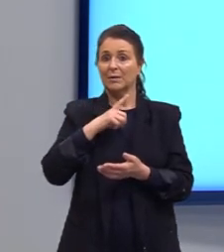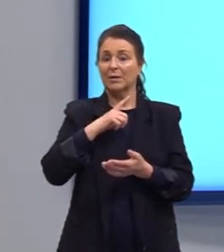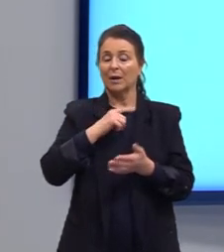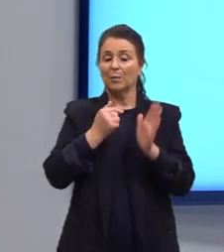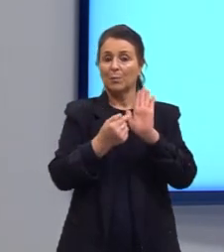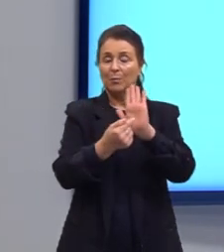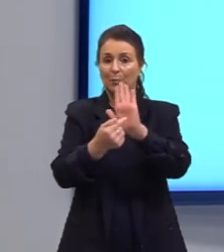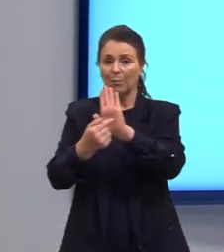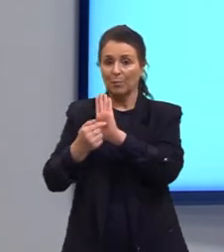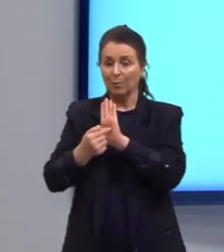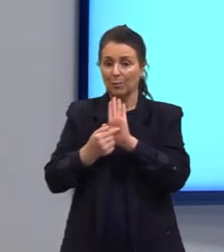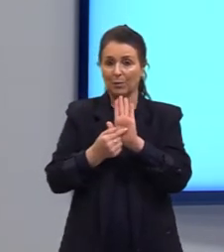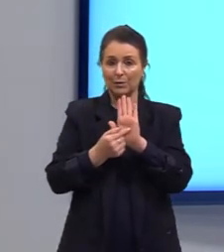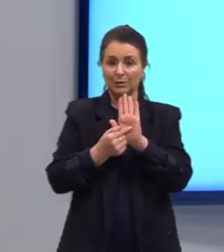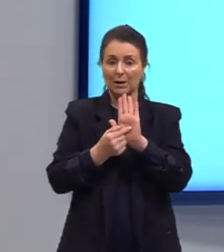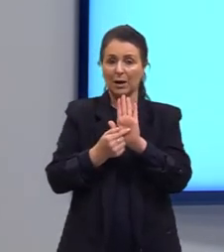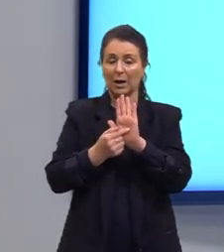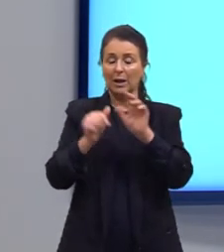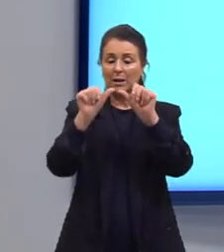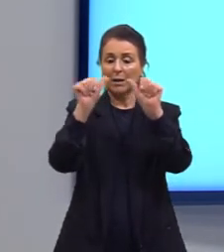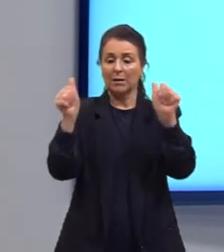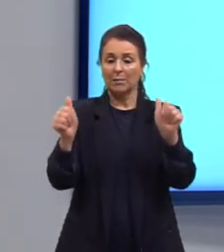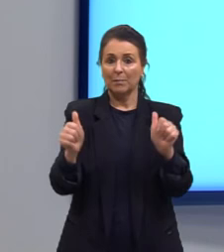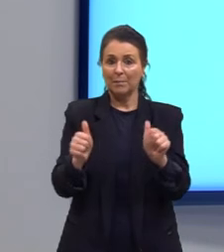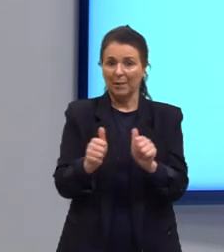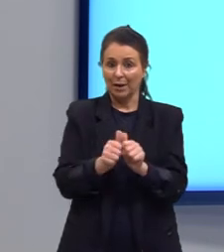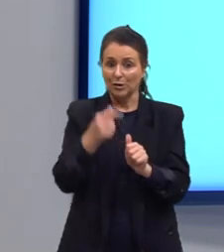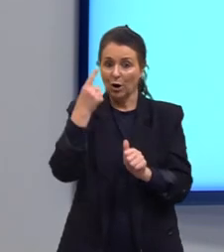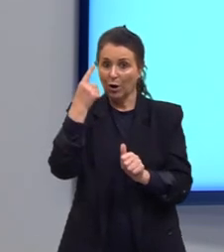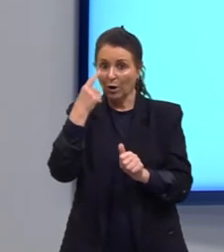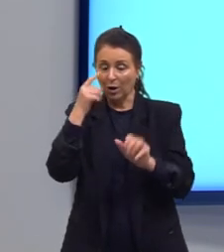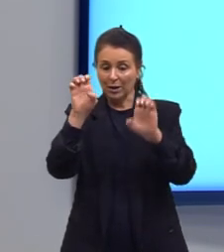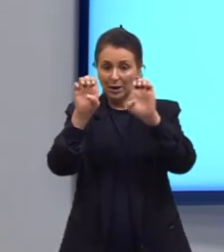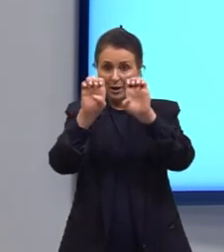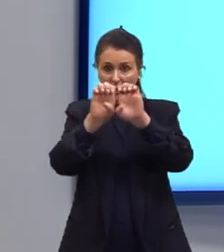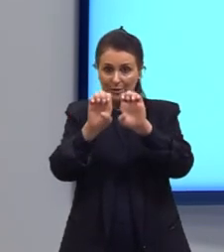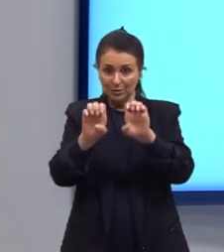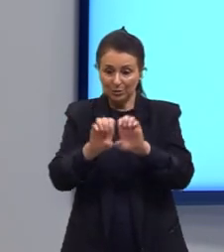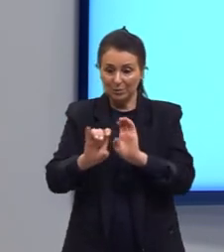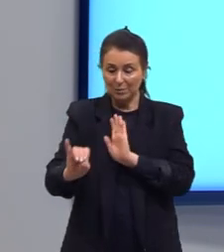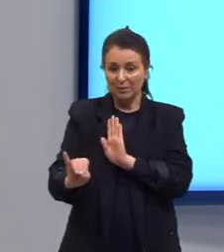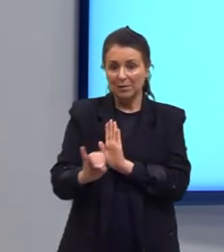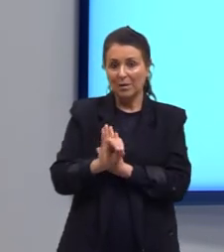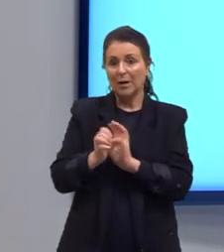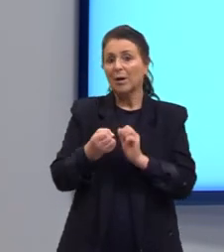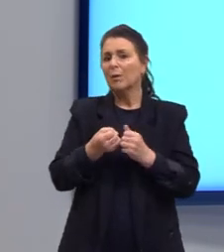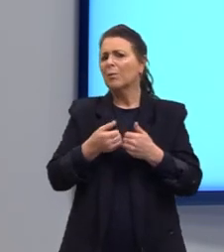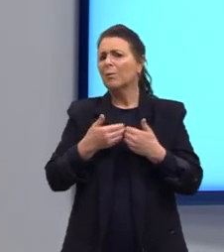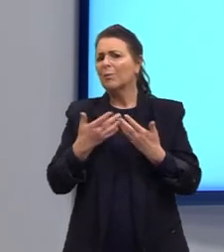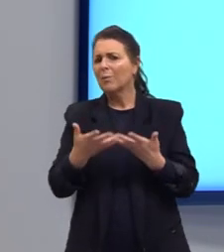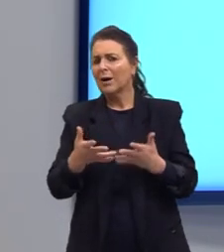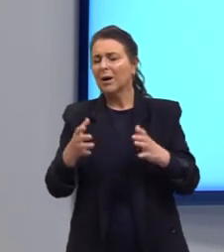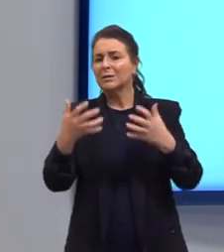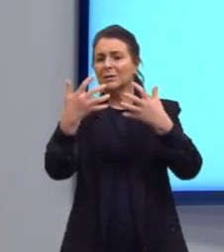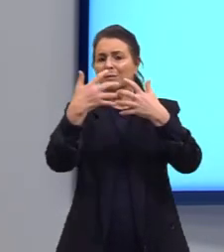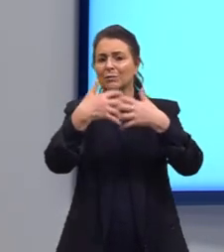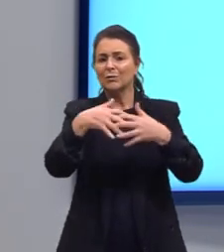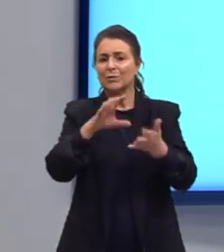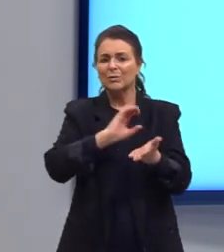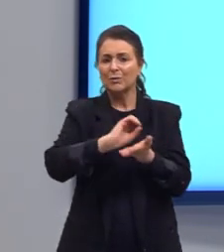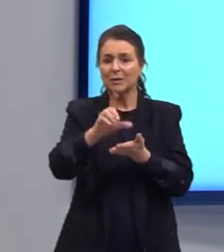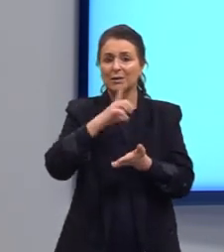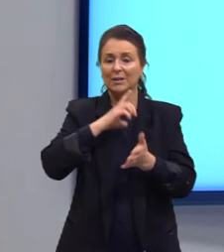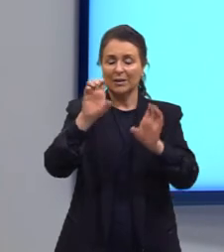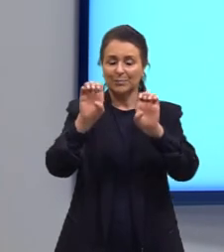na figura Então a gente vai ter que olhar as estruturas e identificar quais funções orgânicas eu tenho